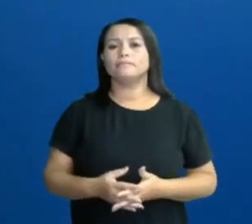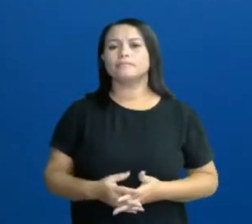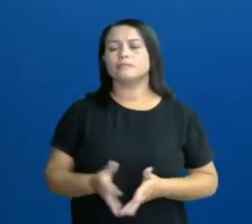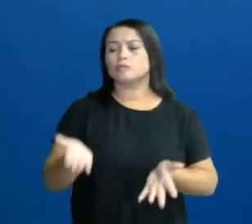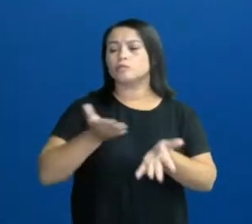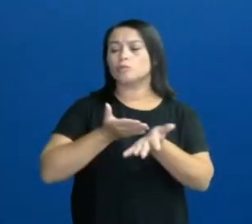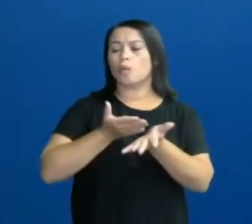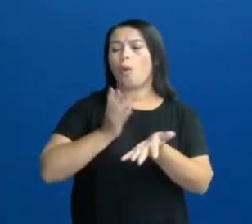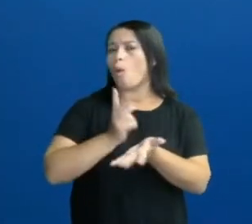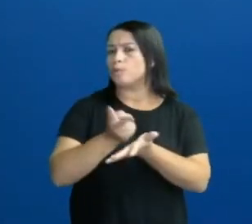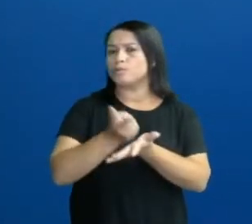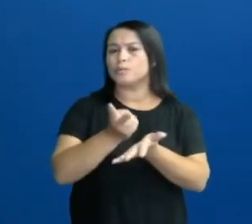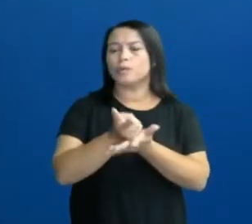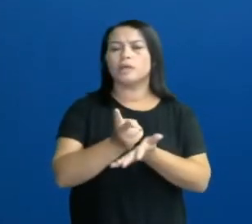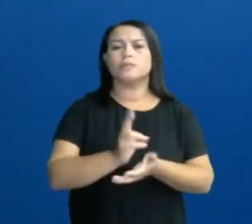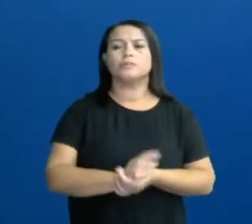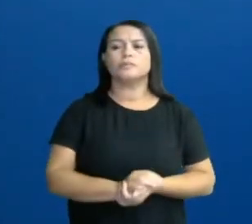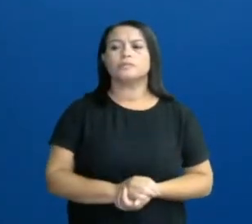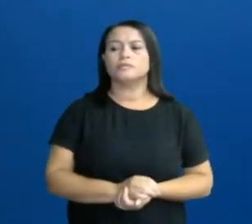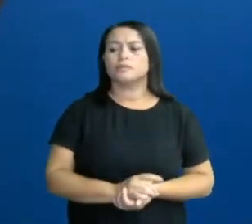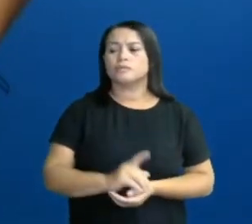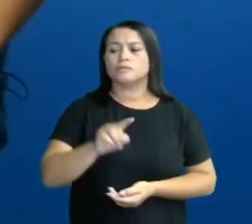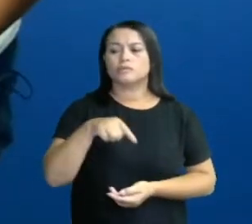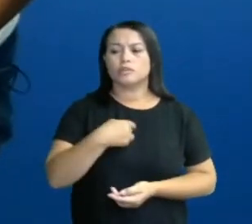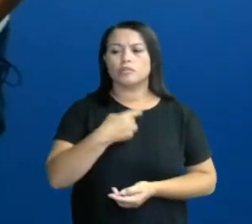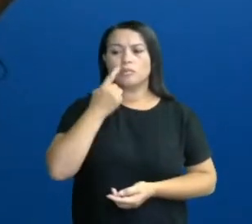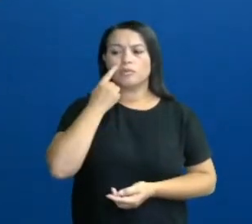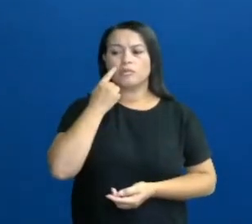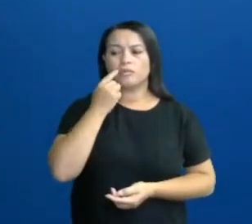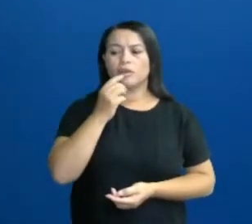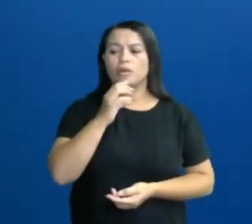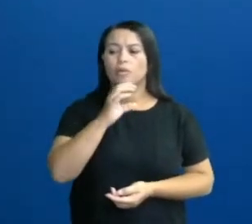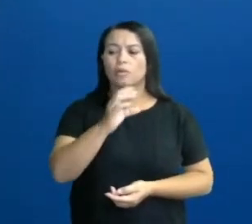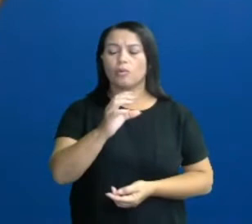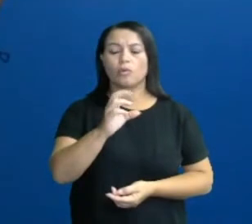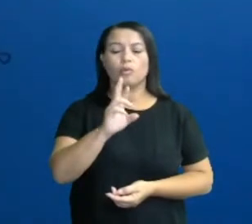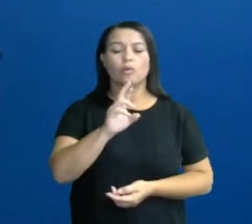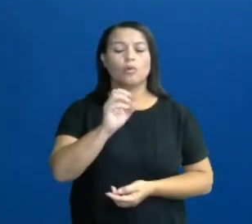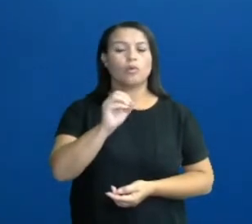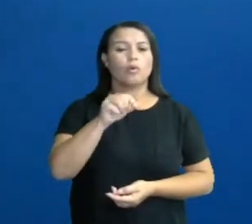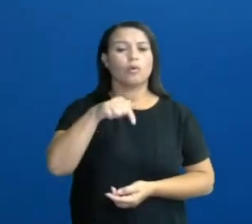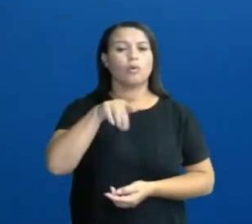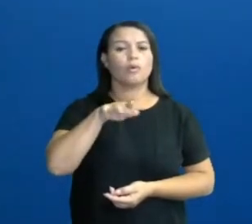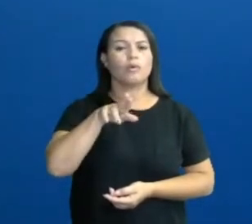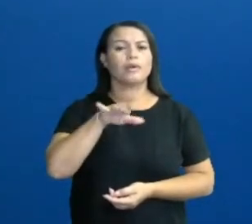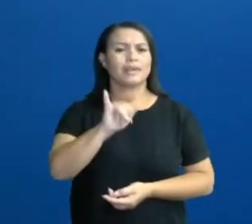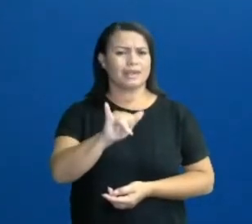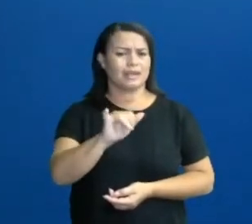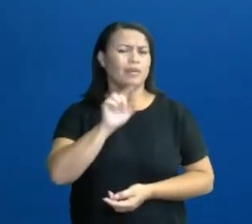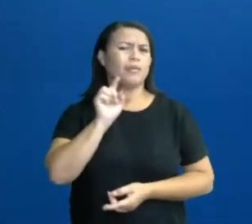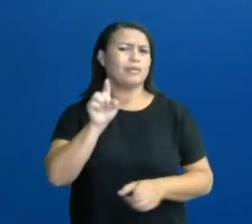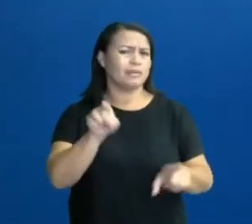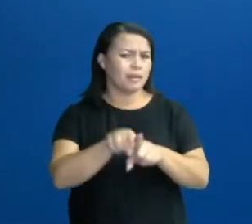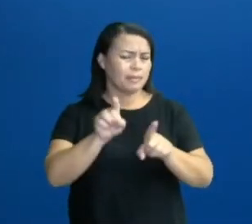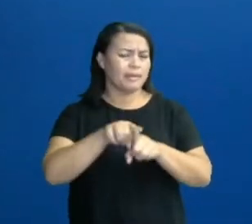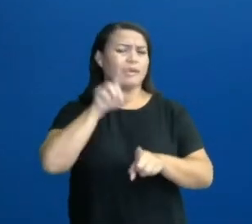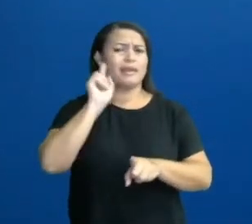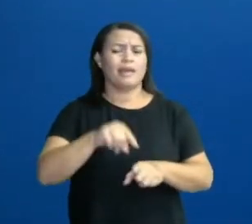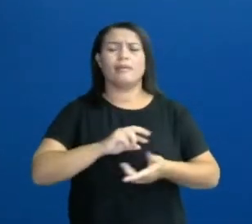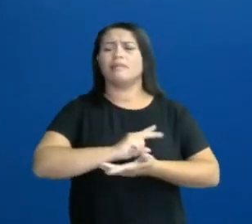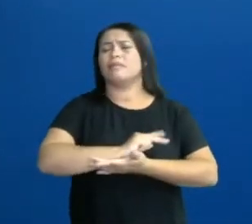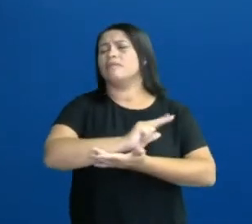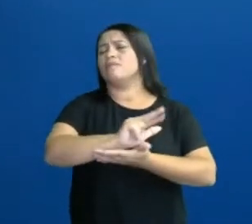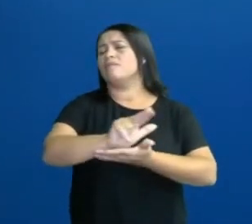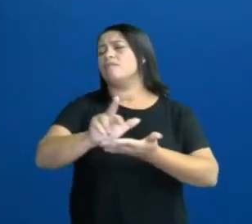dando sequência, a gente chega no croquis. O que seria croquis? O croquis também é uma das várias formas